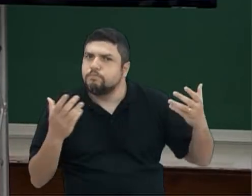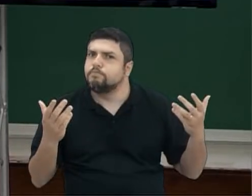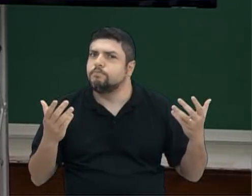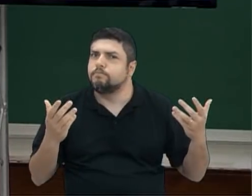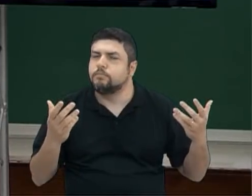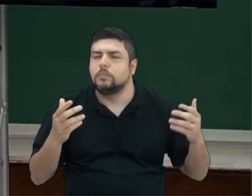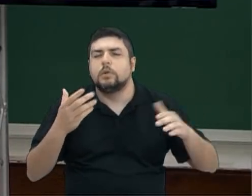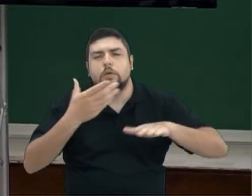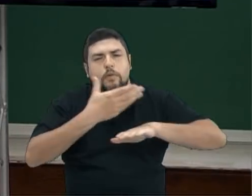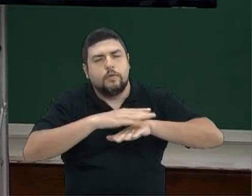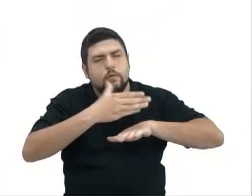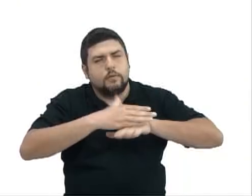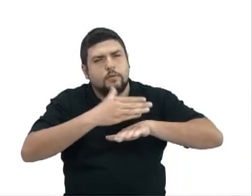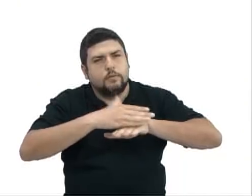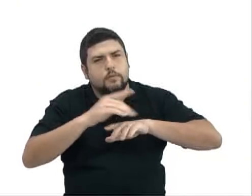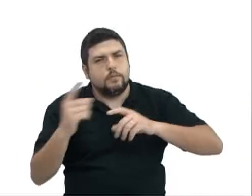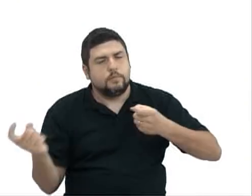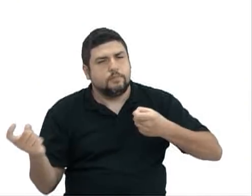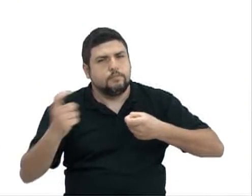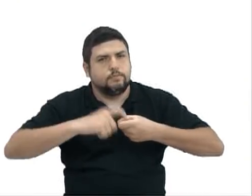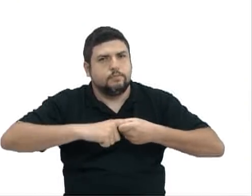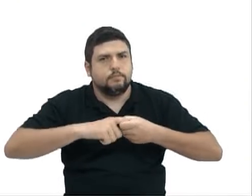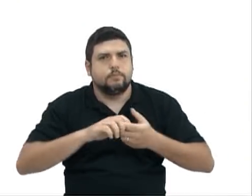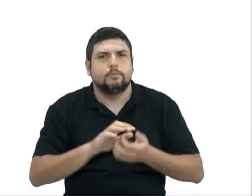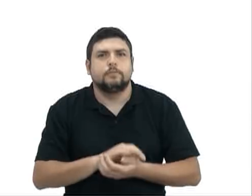fazer esse exercício e nós já voltamos.